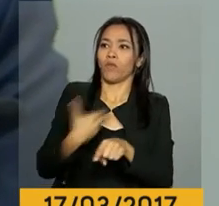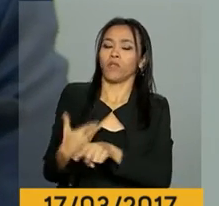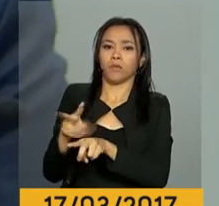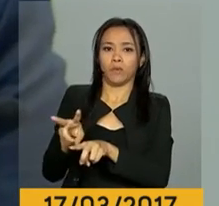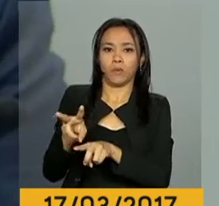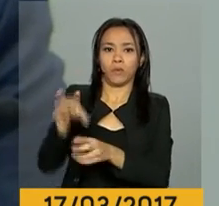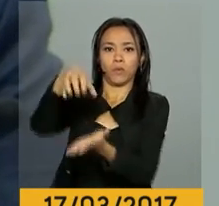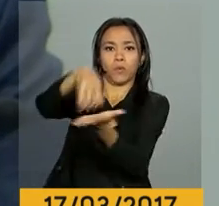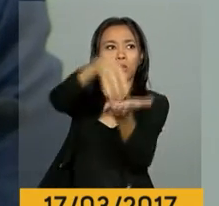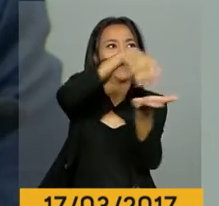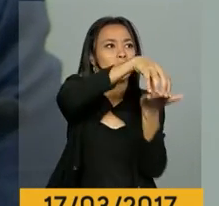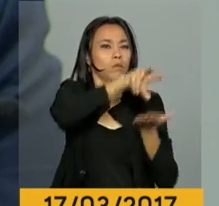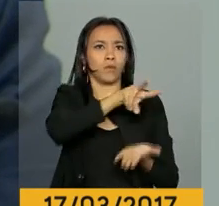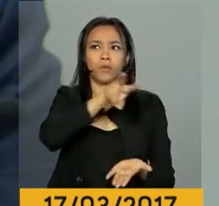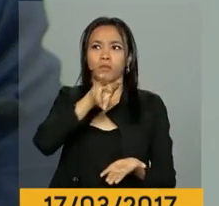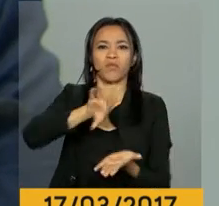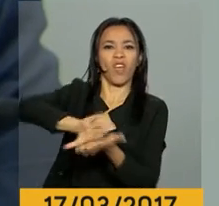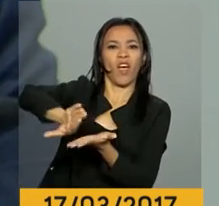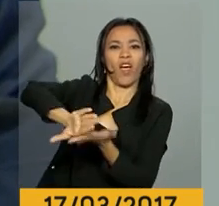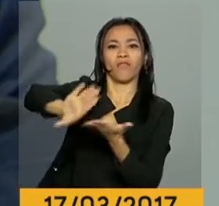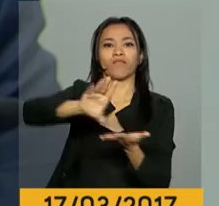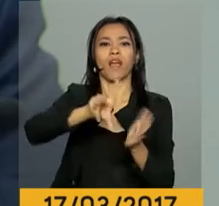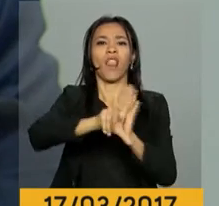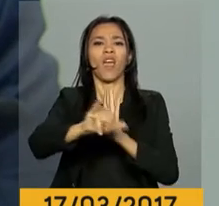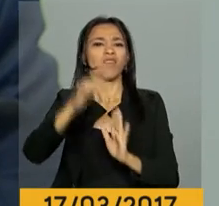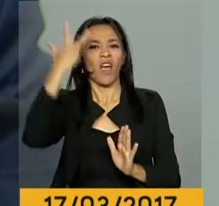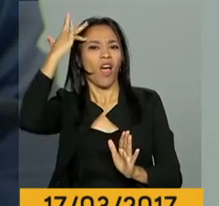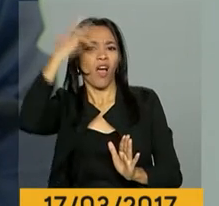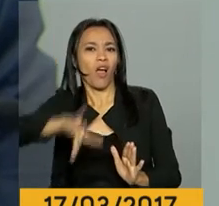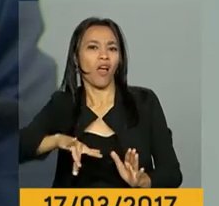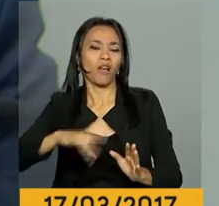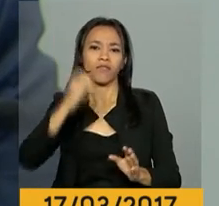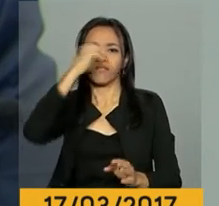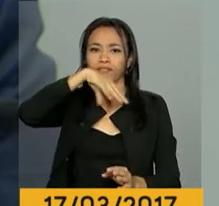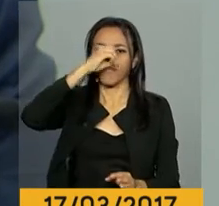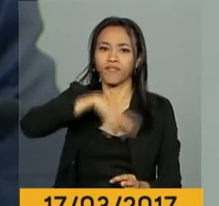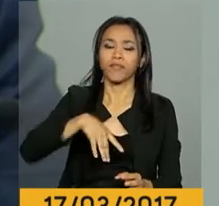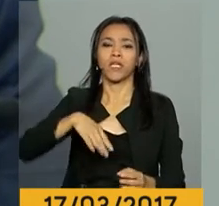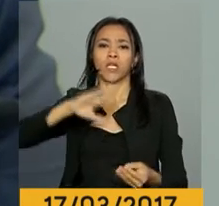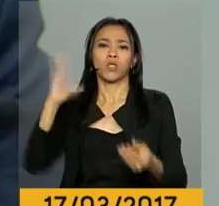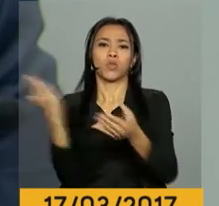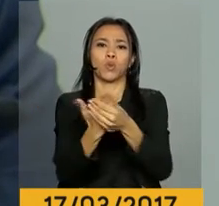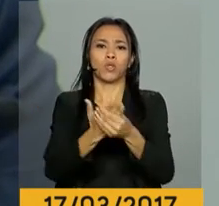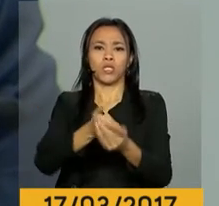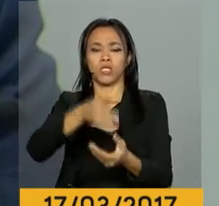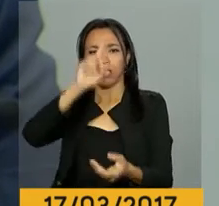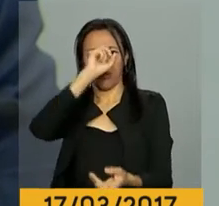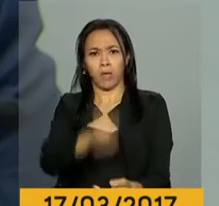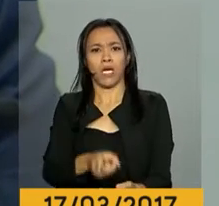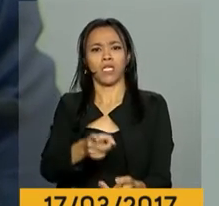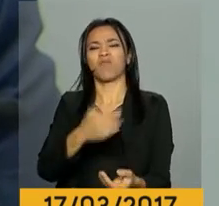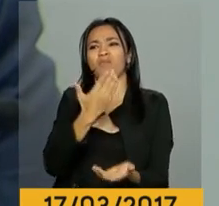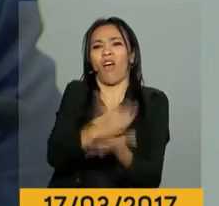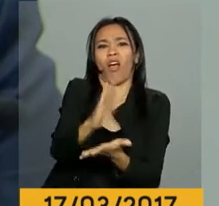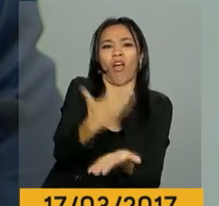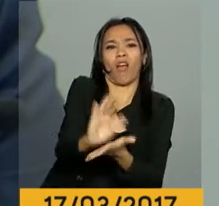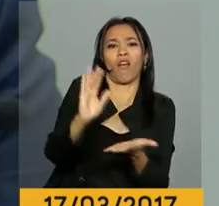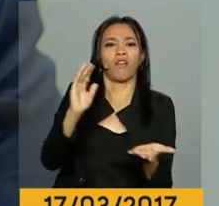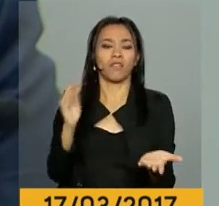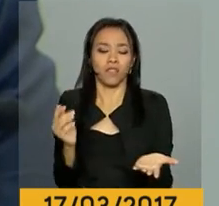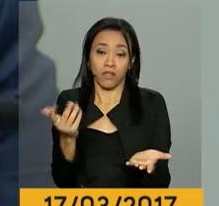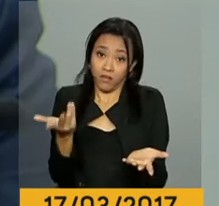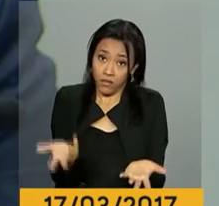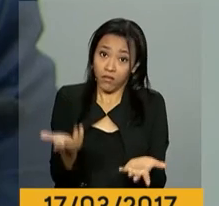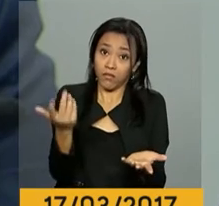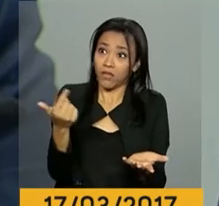sendo deixadas de lado. Leis não são cumpridas, ordens judiciais não são cumpridas, decisões do Executivo são